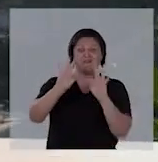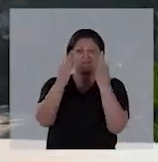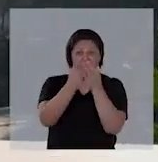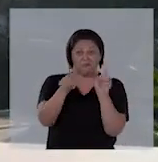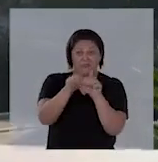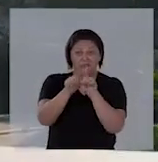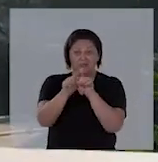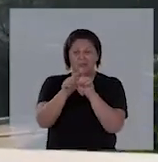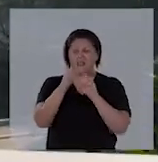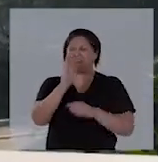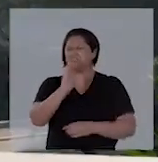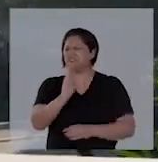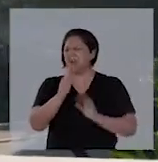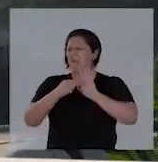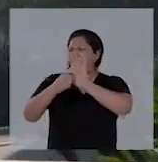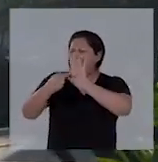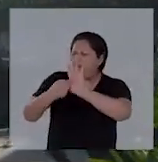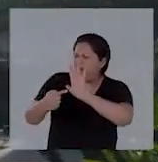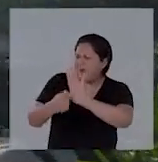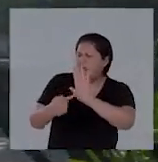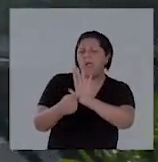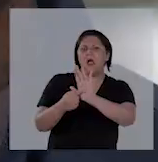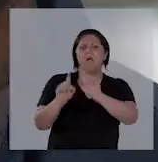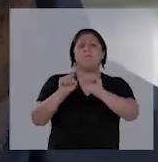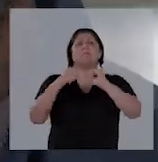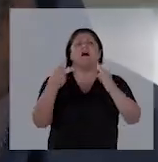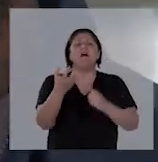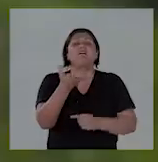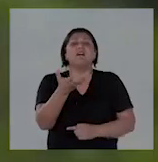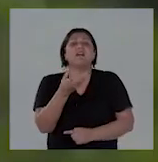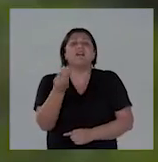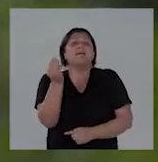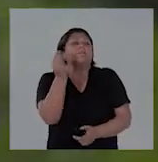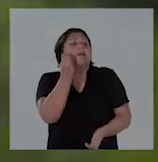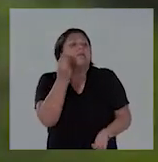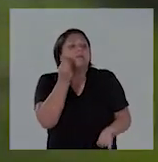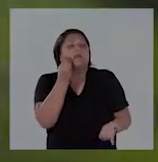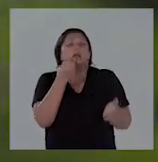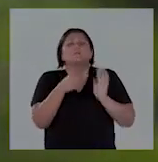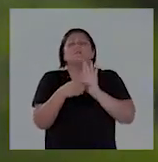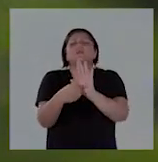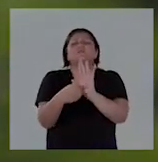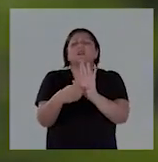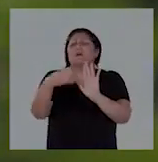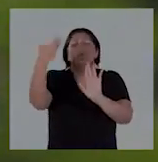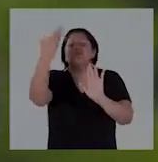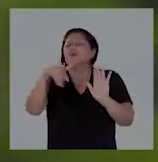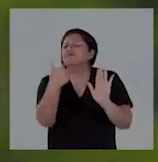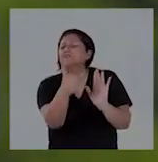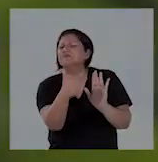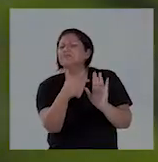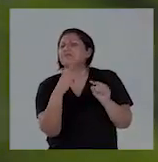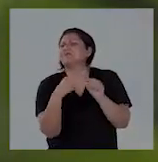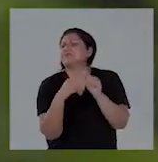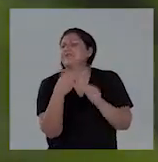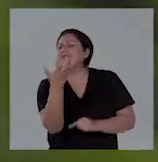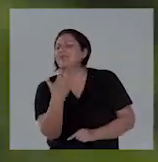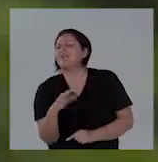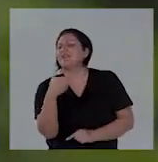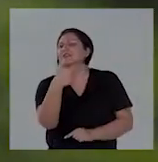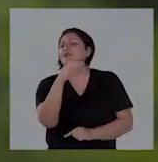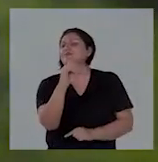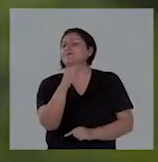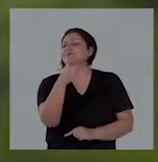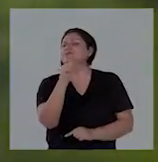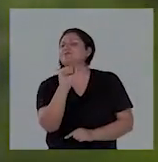dona marisa de cabeça pra baixo xingu cabeça barriga é chamado não tem prova a tentativa desesperada em jogar lula sem prova é para